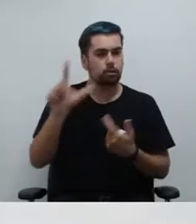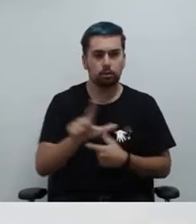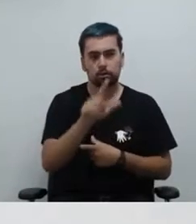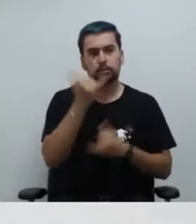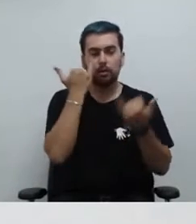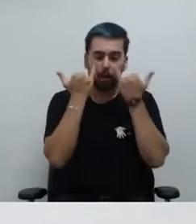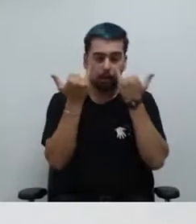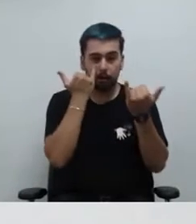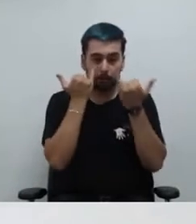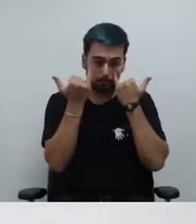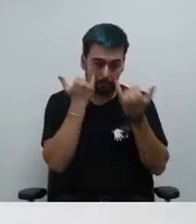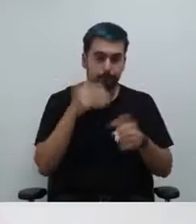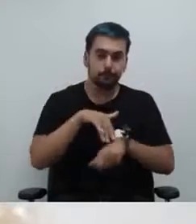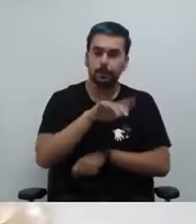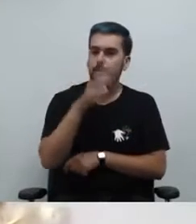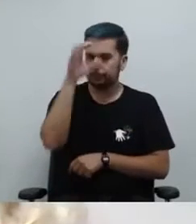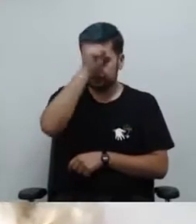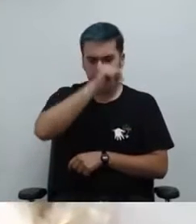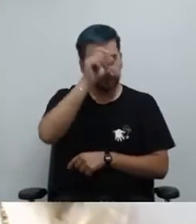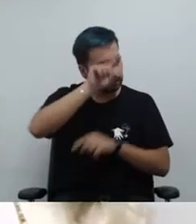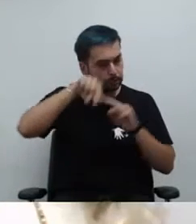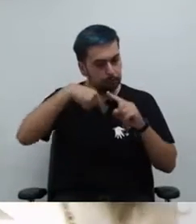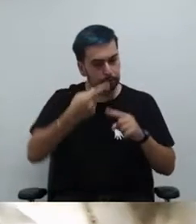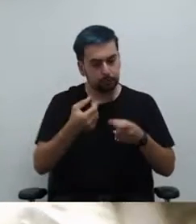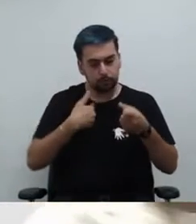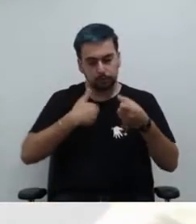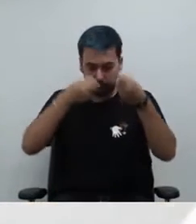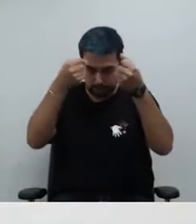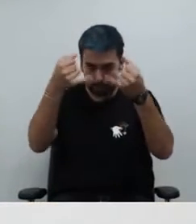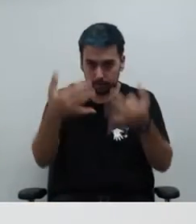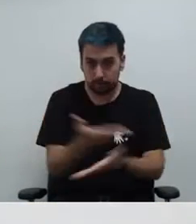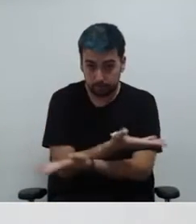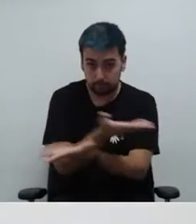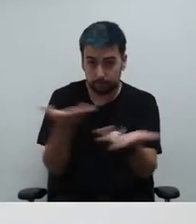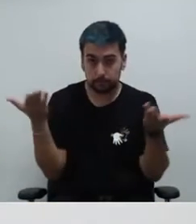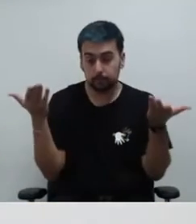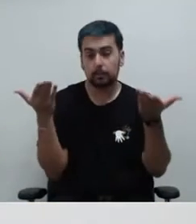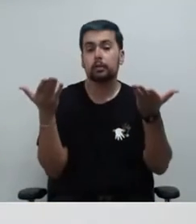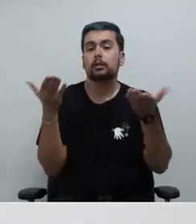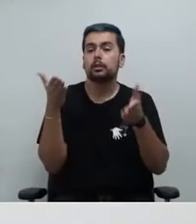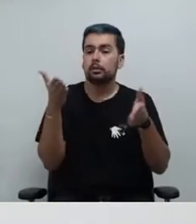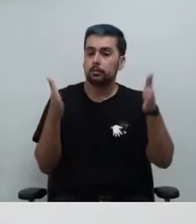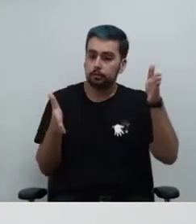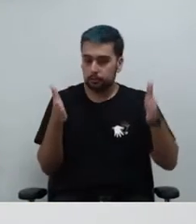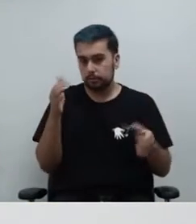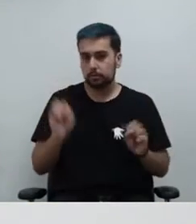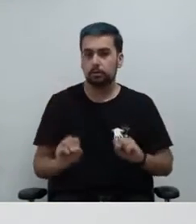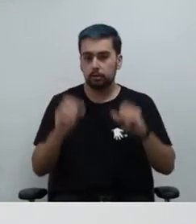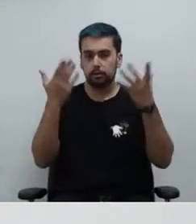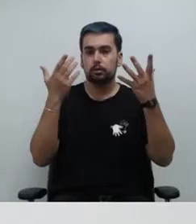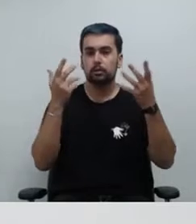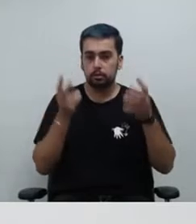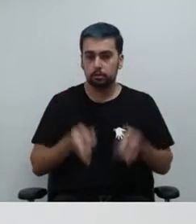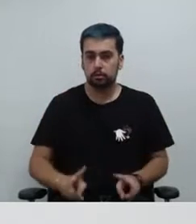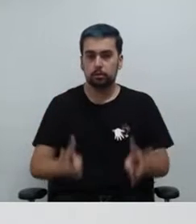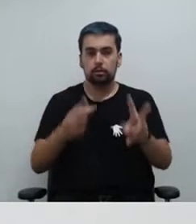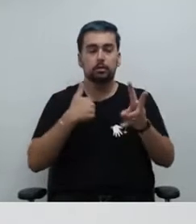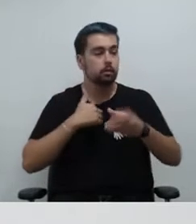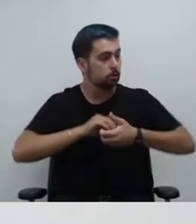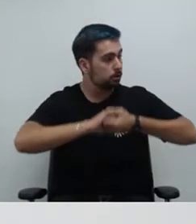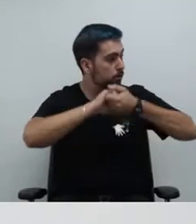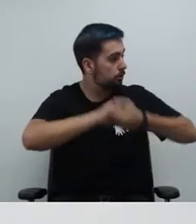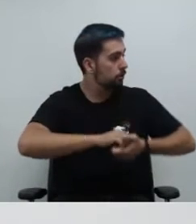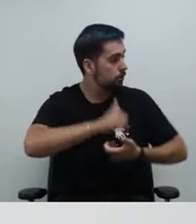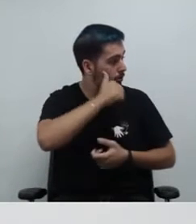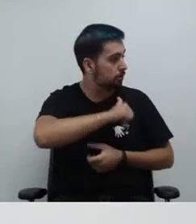informar aqui para trazer maiores informações junto aqui dos pares no decorrer da sessão. Na sequência, queria cumprimentá-la,